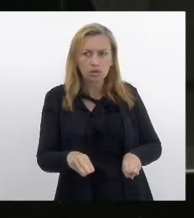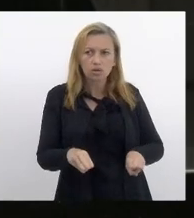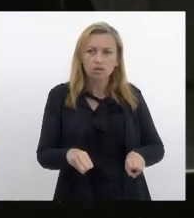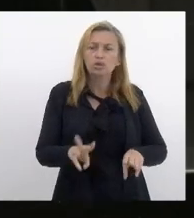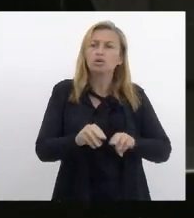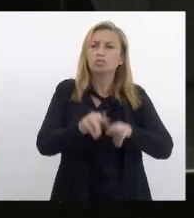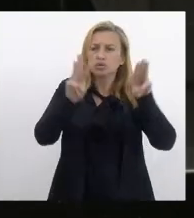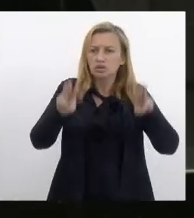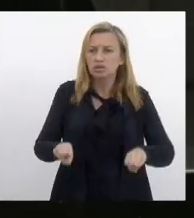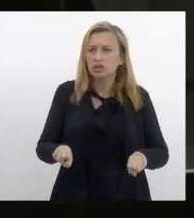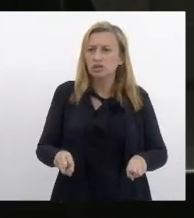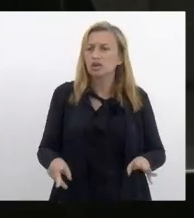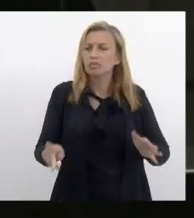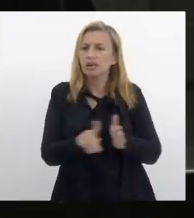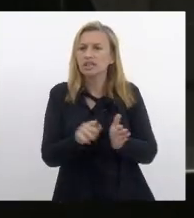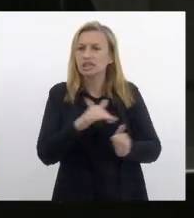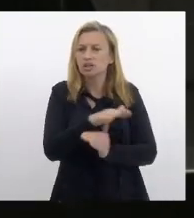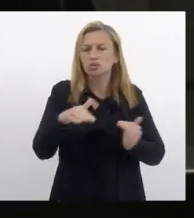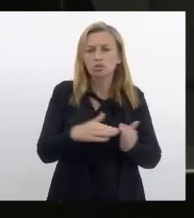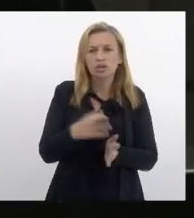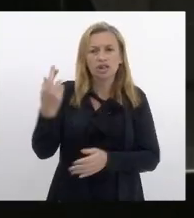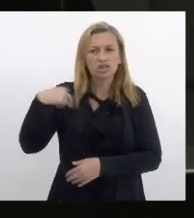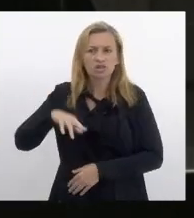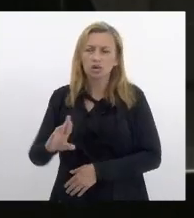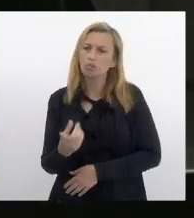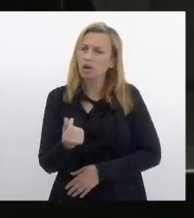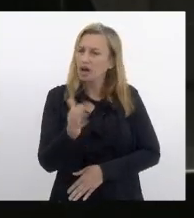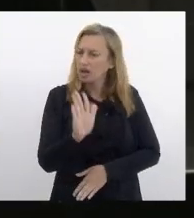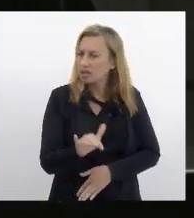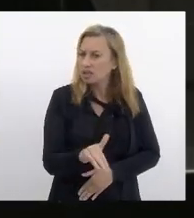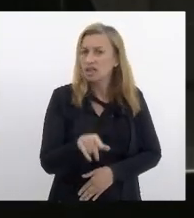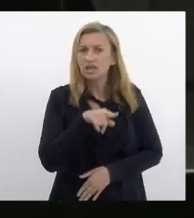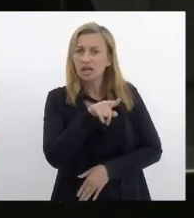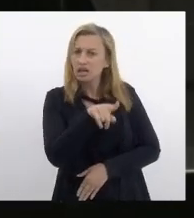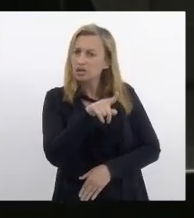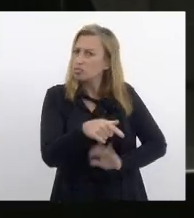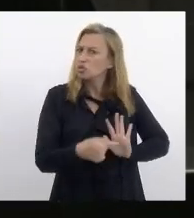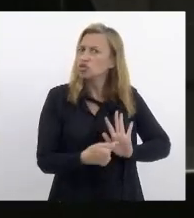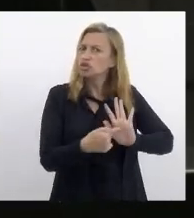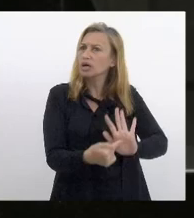das Religiões, muito mais barato, e ali ficariam expostos